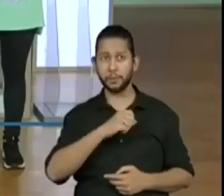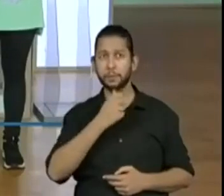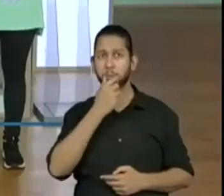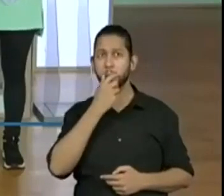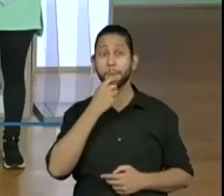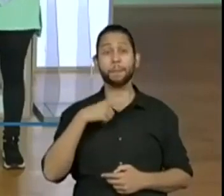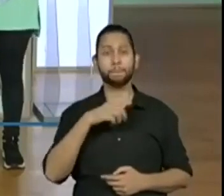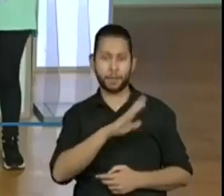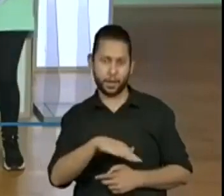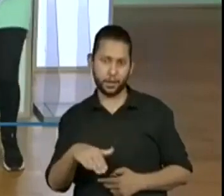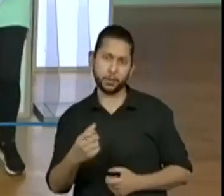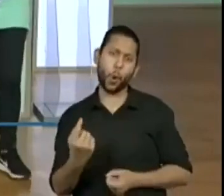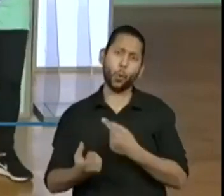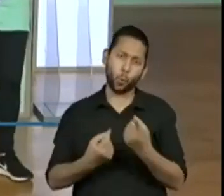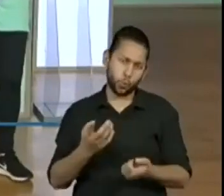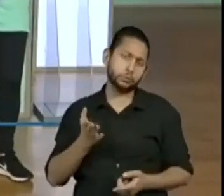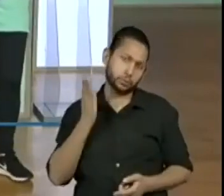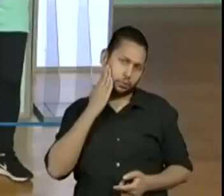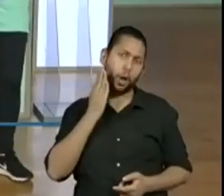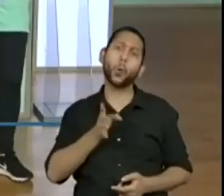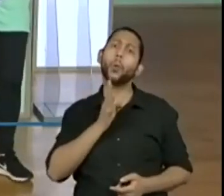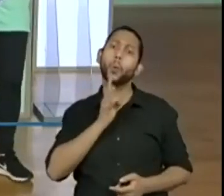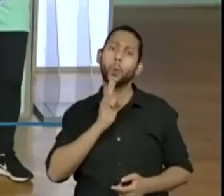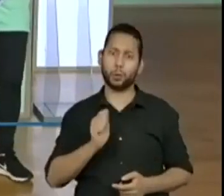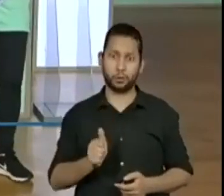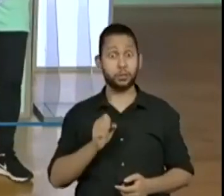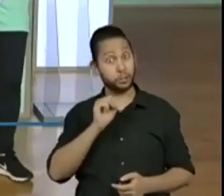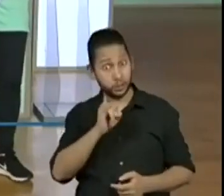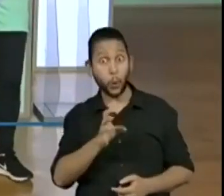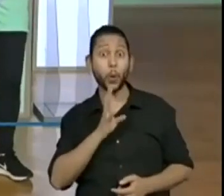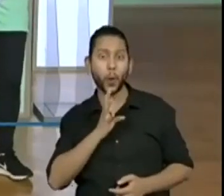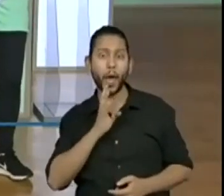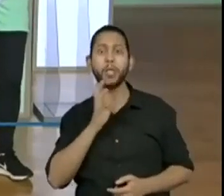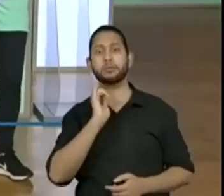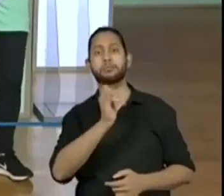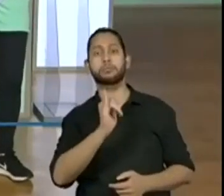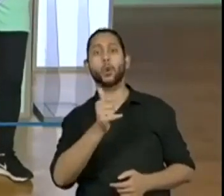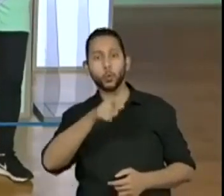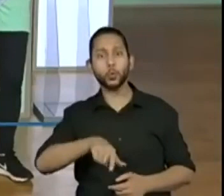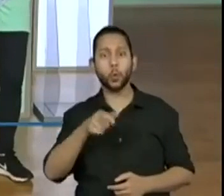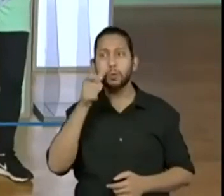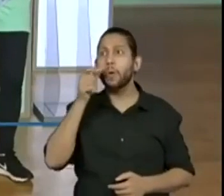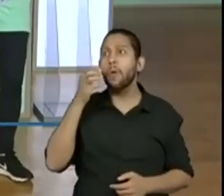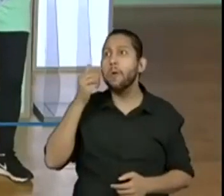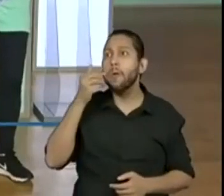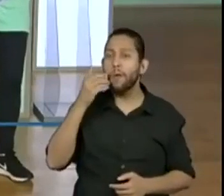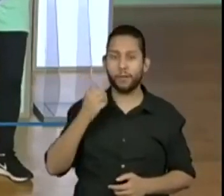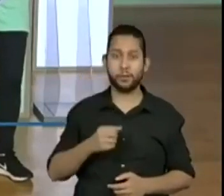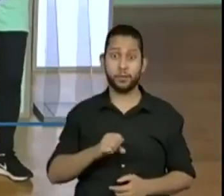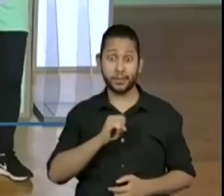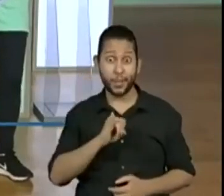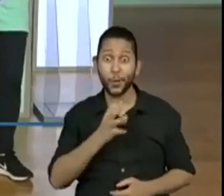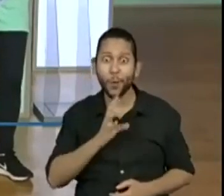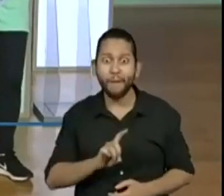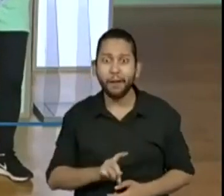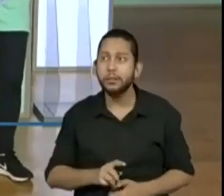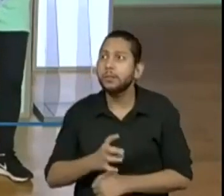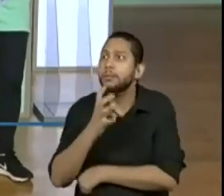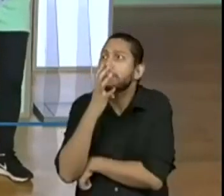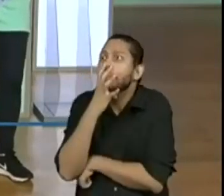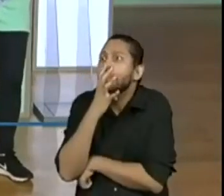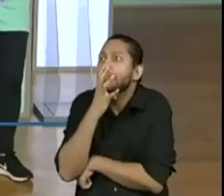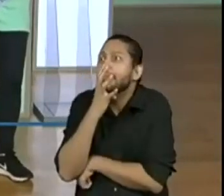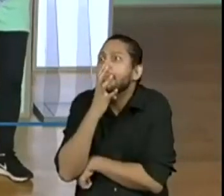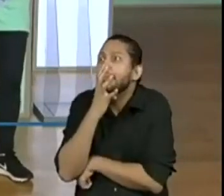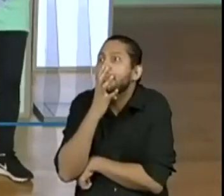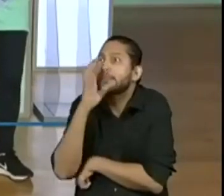Algumas crianças eu sei que já vai conhecer. Quem já conhece vai escutar a história novamente. Quem não conhece vai passar a conhecer. A